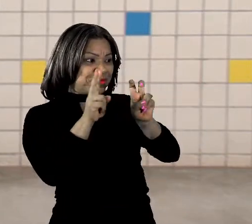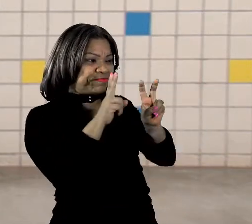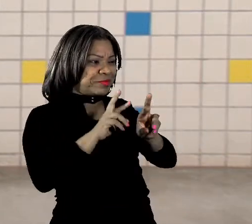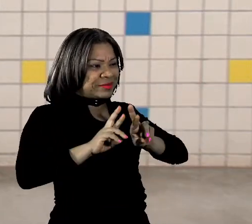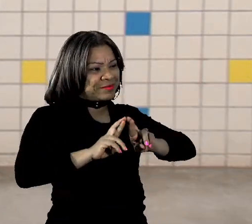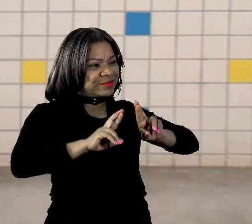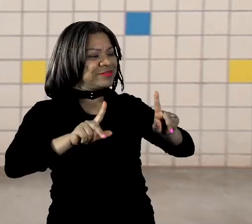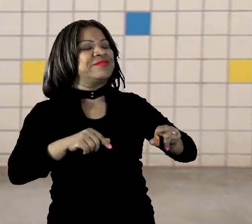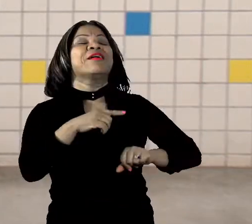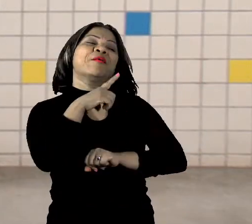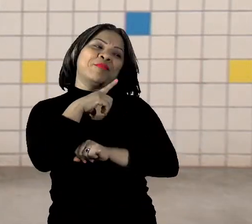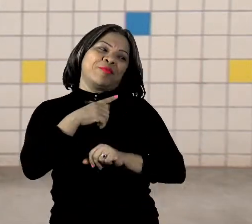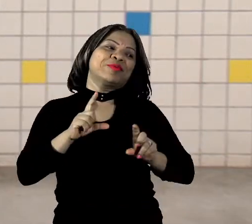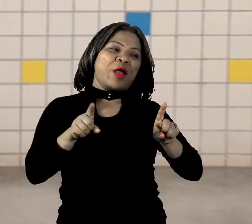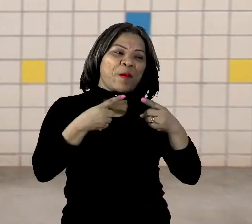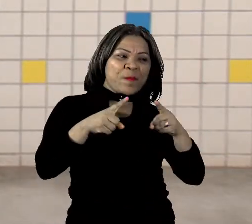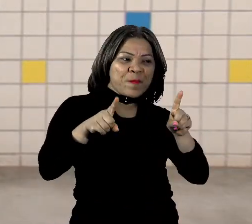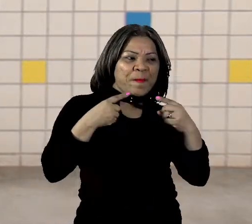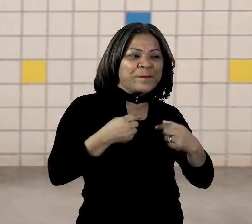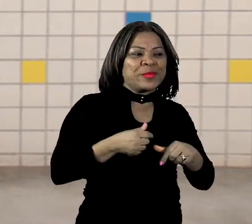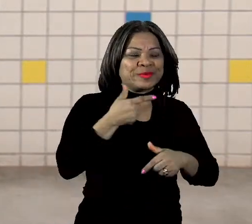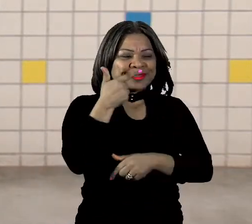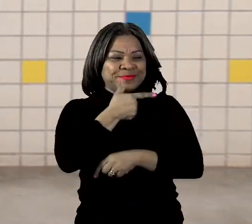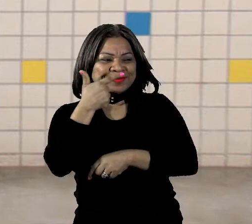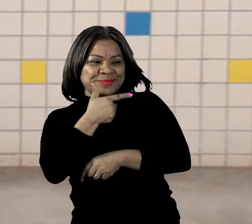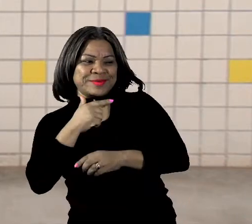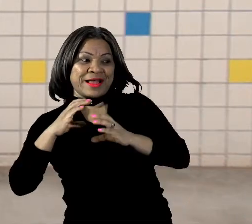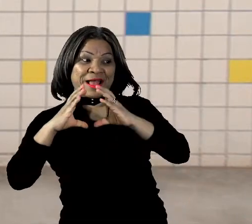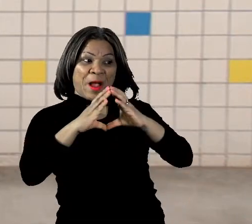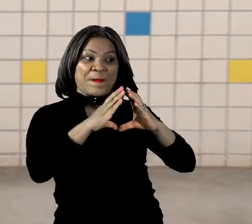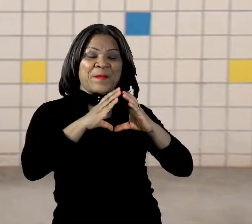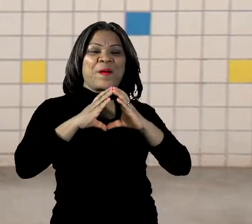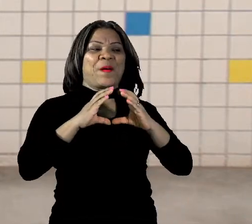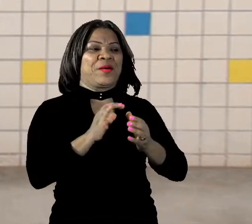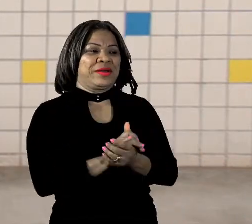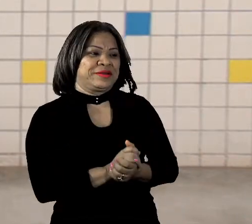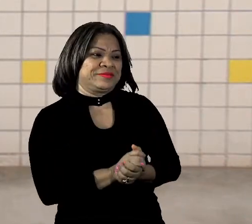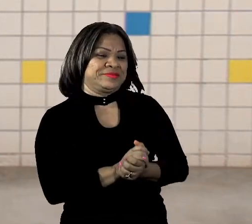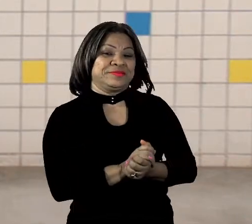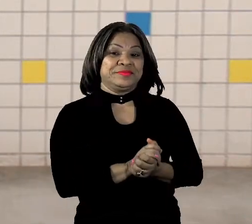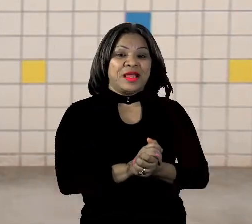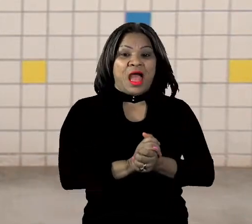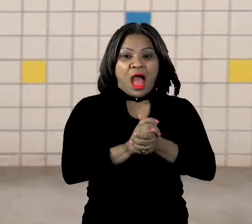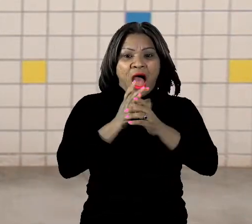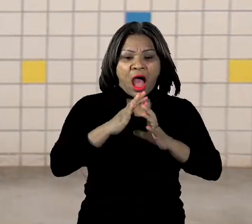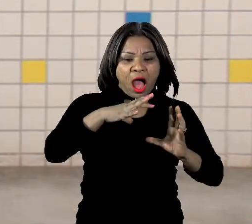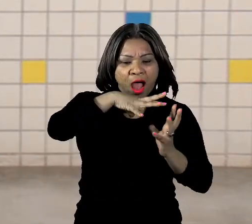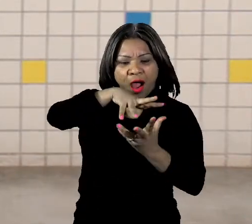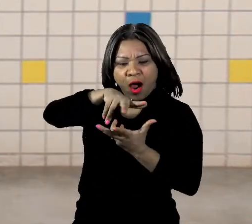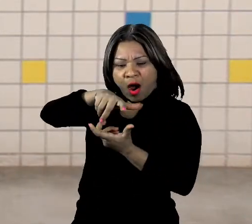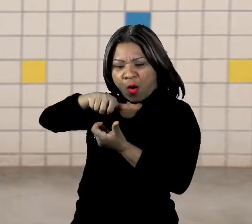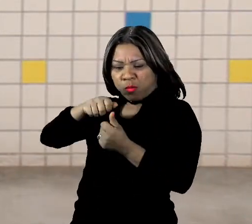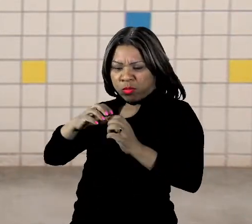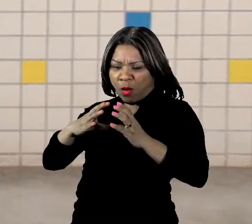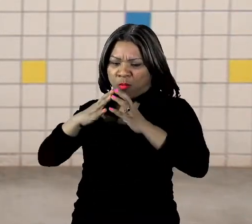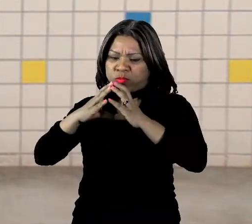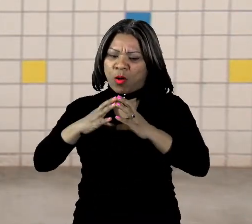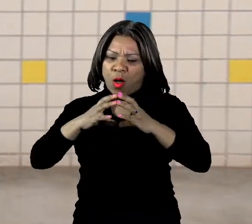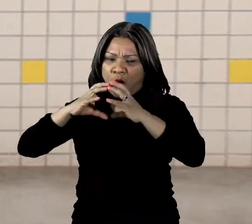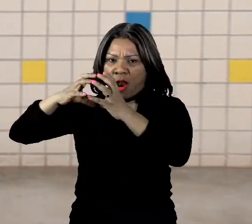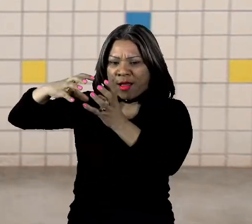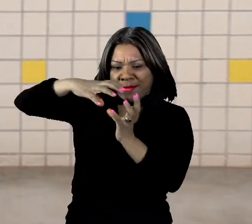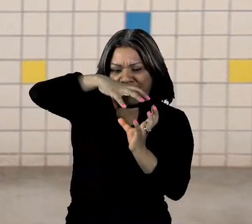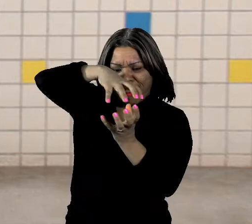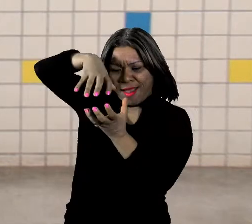bem engraçada, que é sobre bola e tem um trecho que é assim: o planeta bola é uma bola que rebola lá no